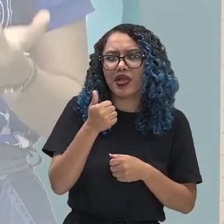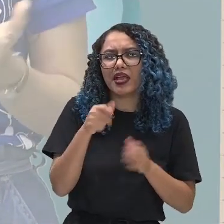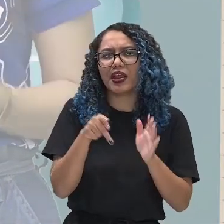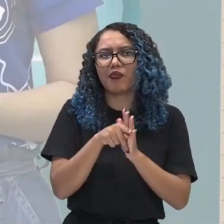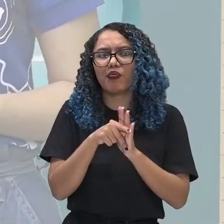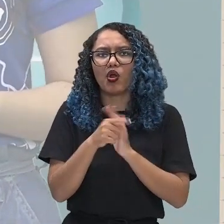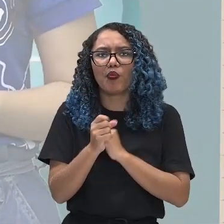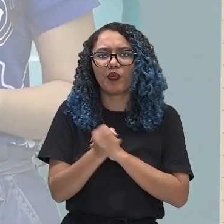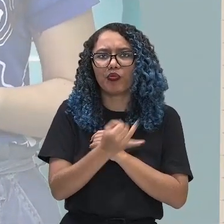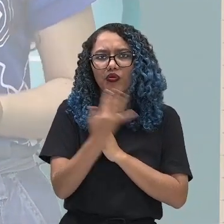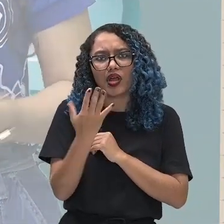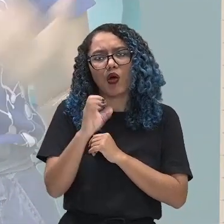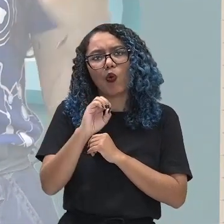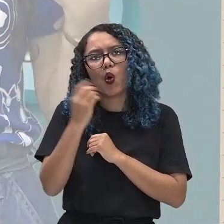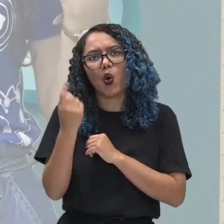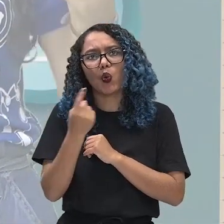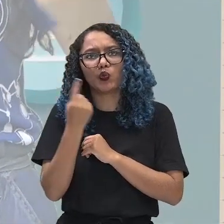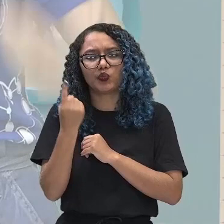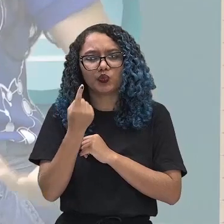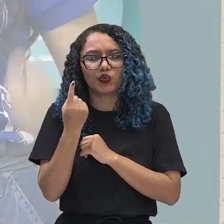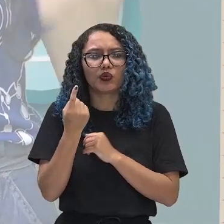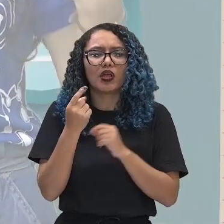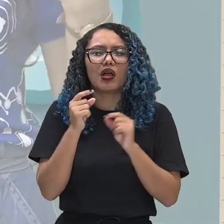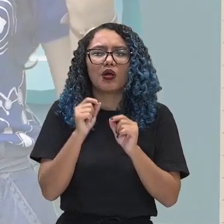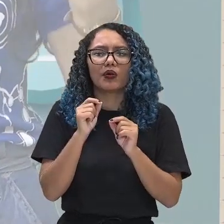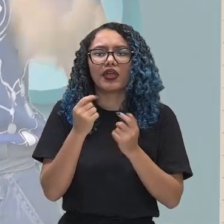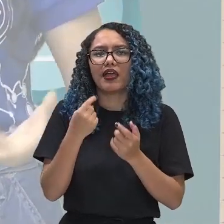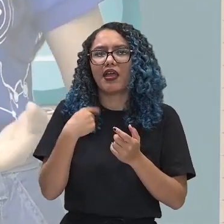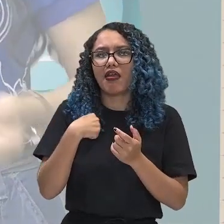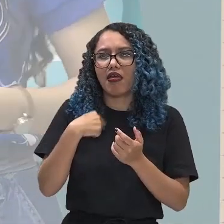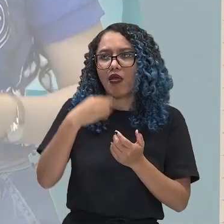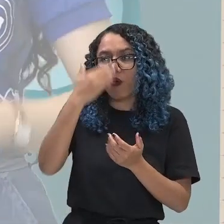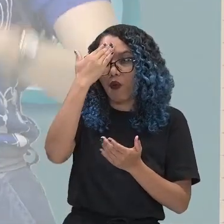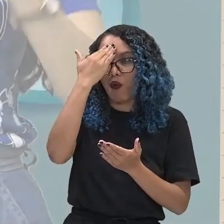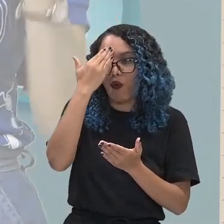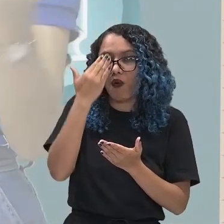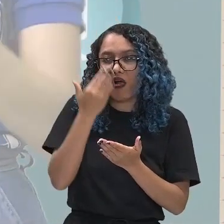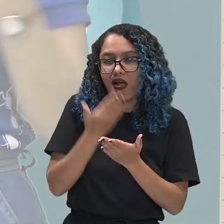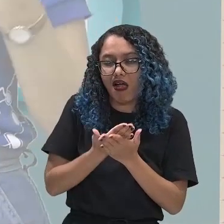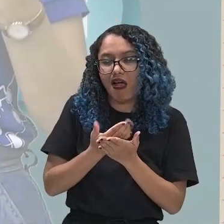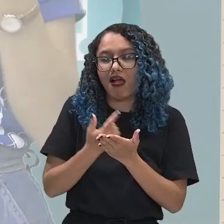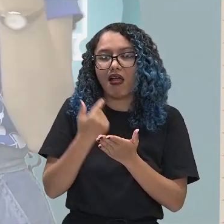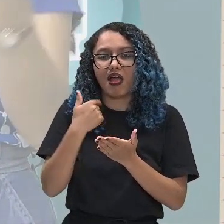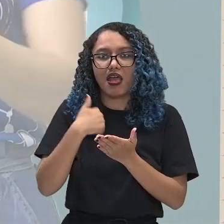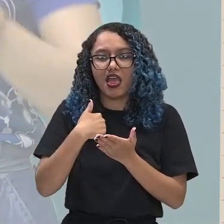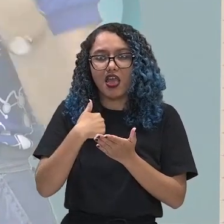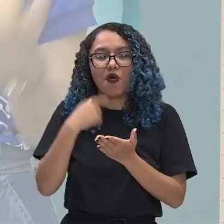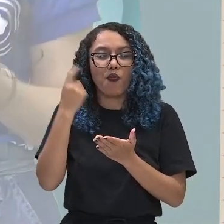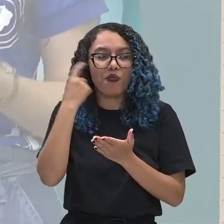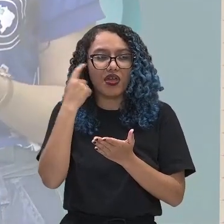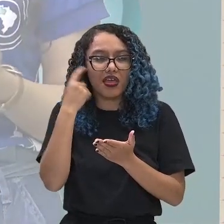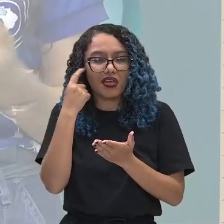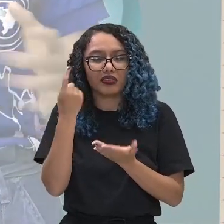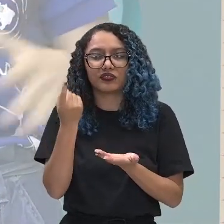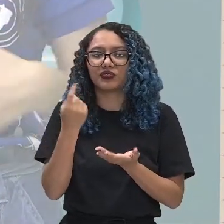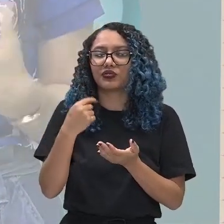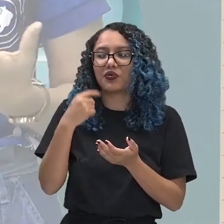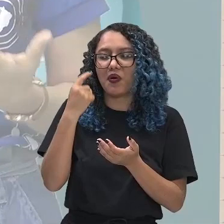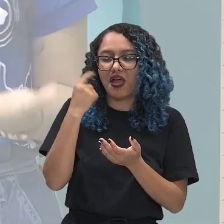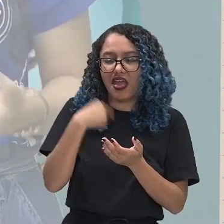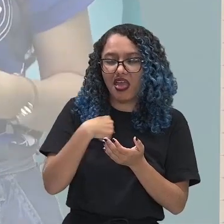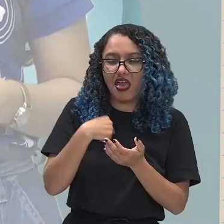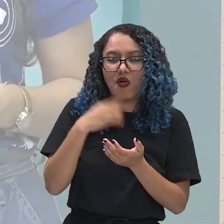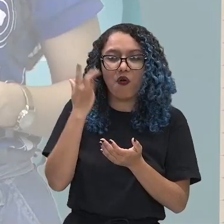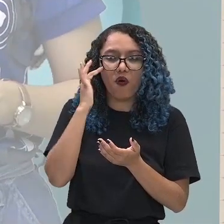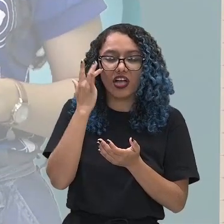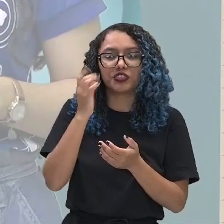plural ou a primeira pessoa do singular. Eu acho, eu penso. Ou nós pensamos, nós achamos. Eu